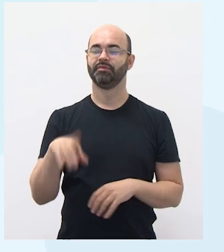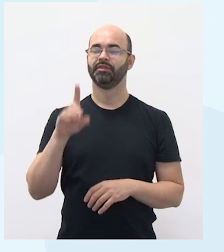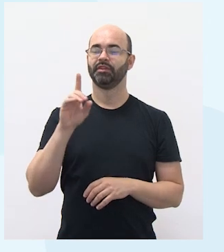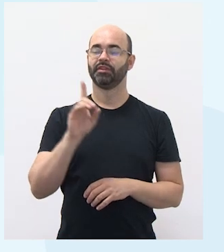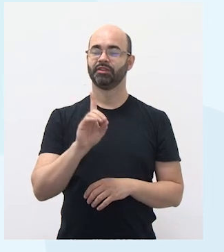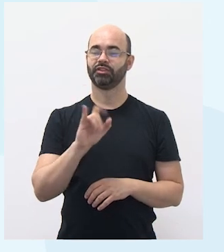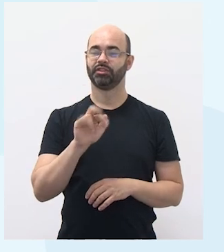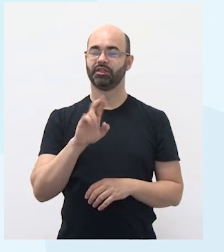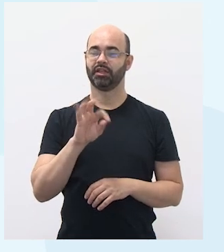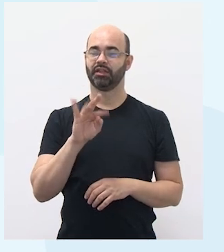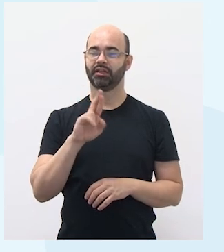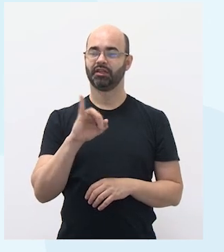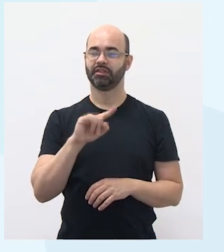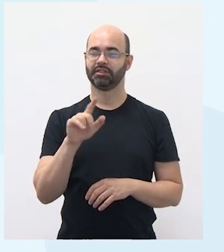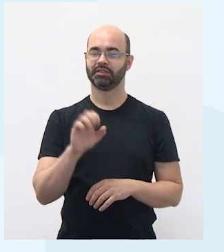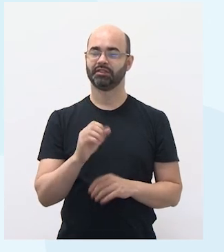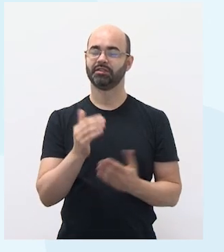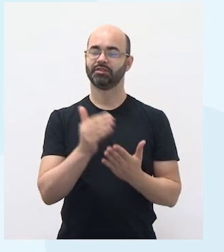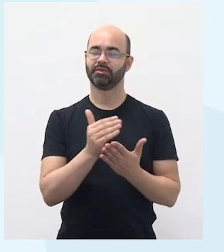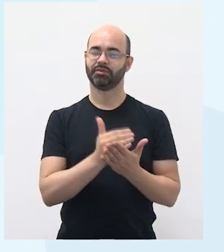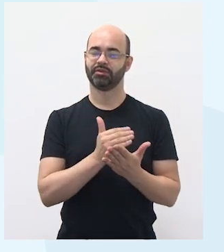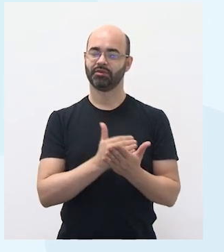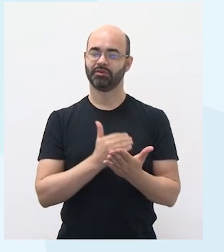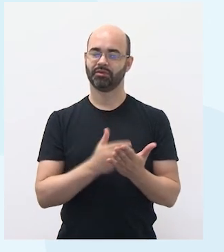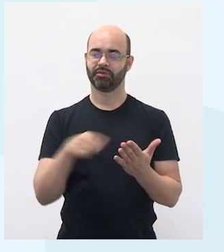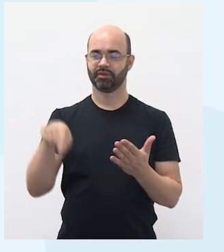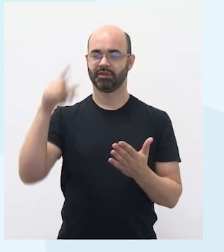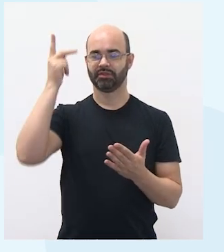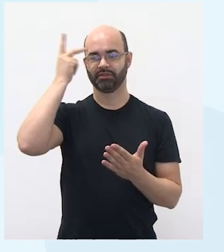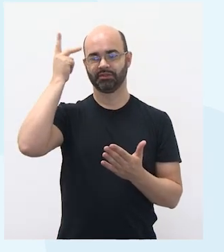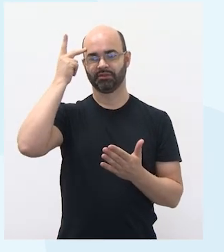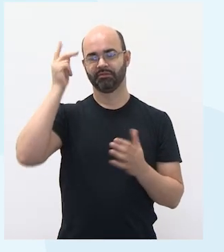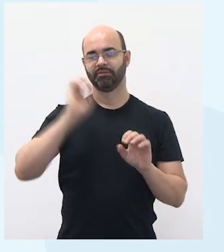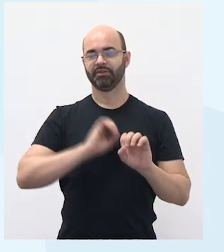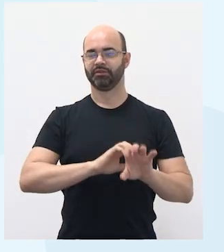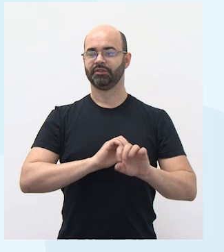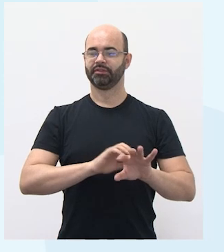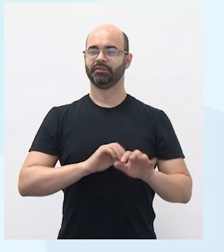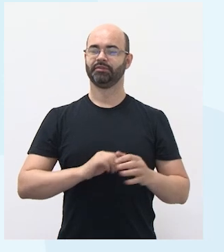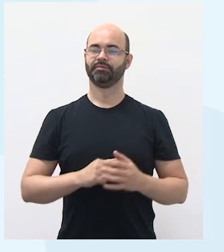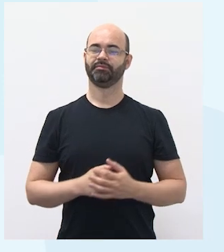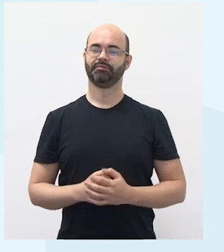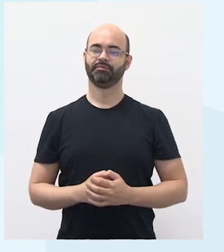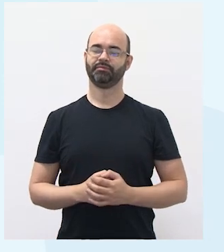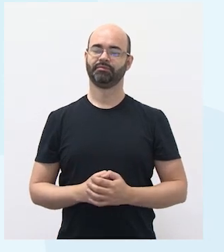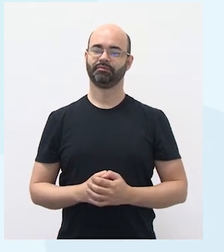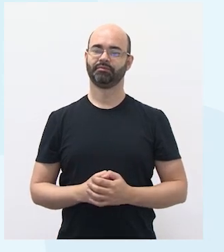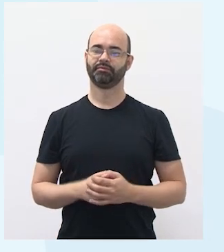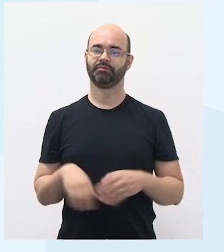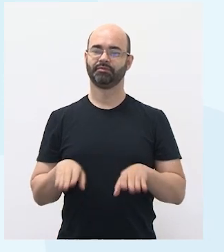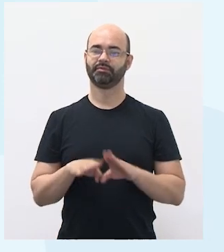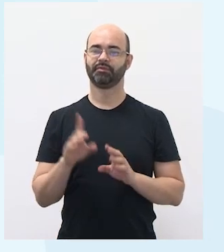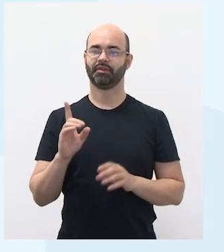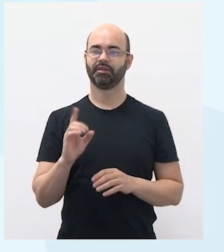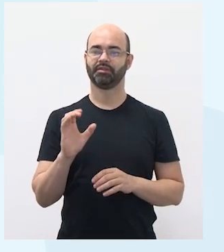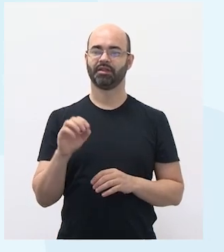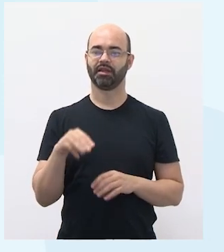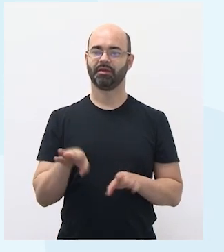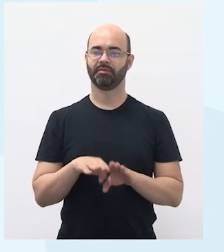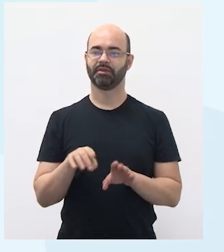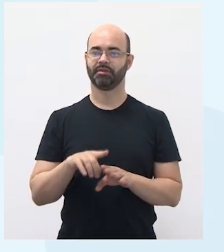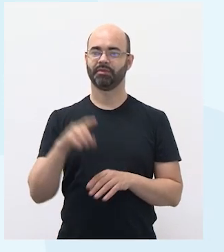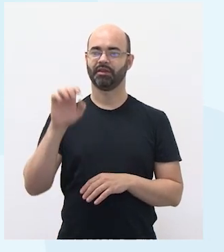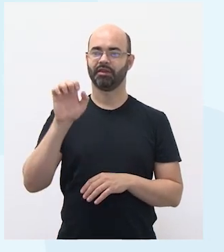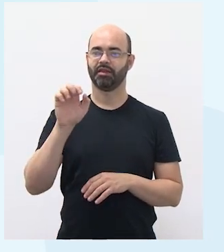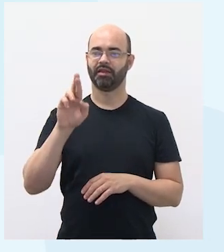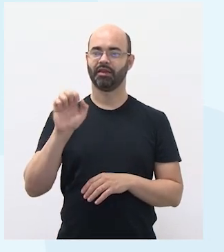curriculares estaduais de educação de São Paulo e também com as DCNs aí da ERER, né? Para a